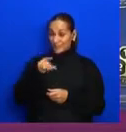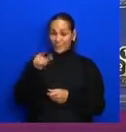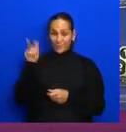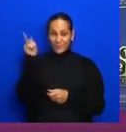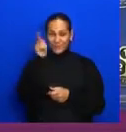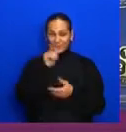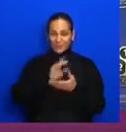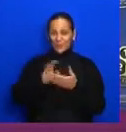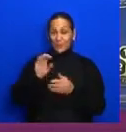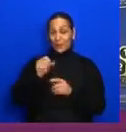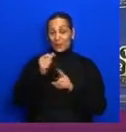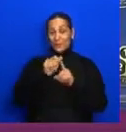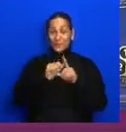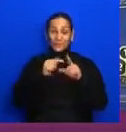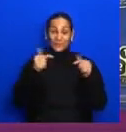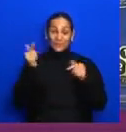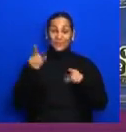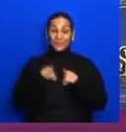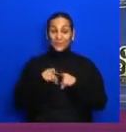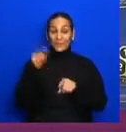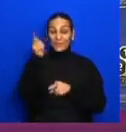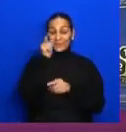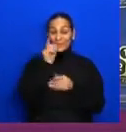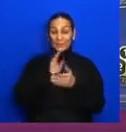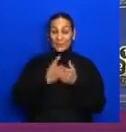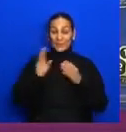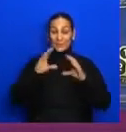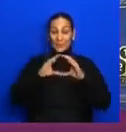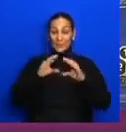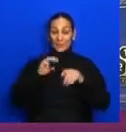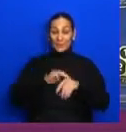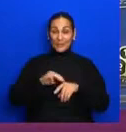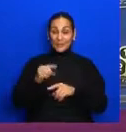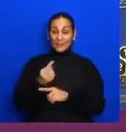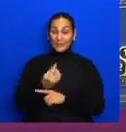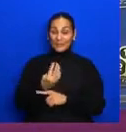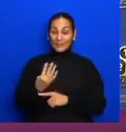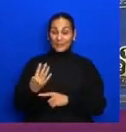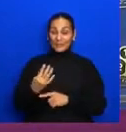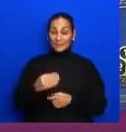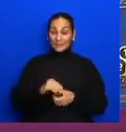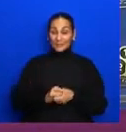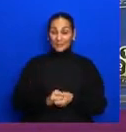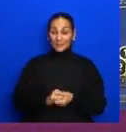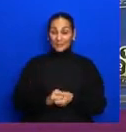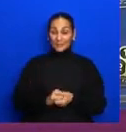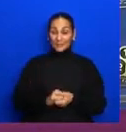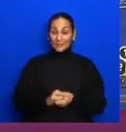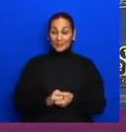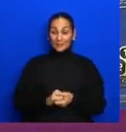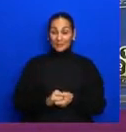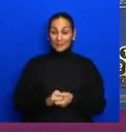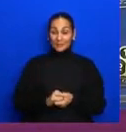ganha prêmio. Ou acertando o mês da sorte. Bola marrom 14. Marrom número 14.